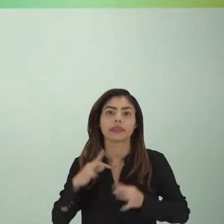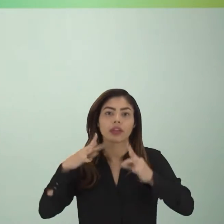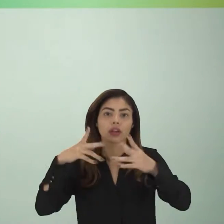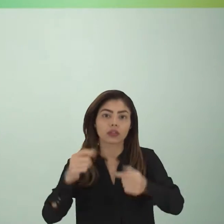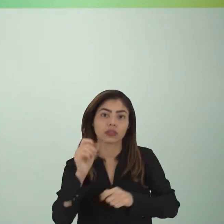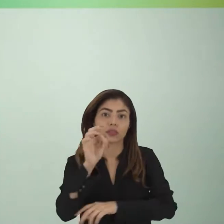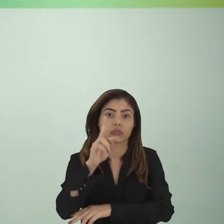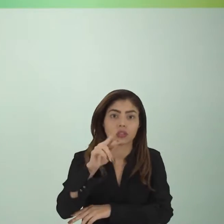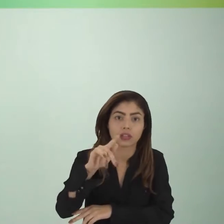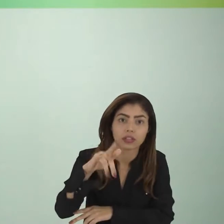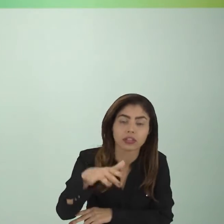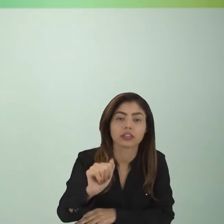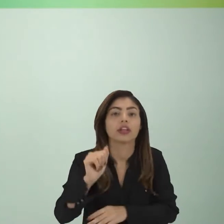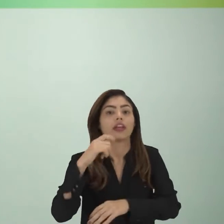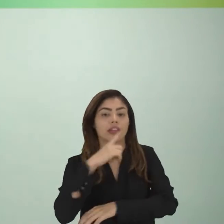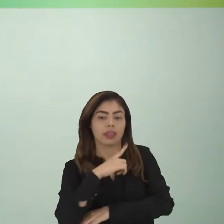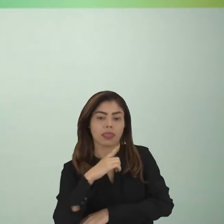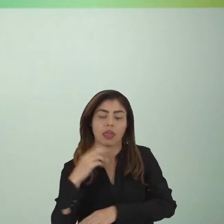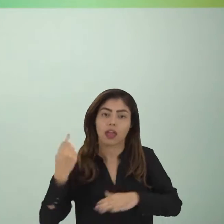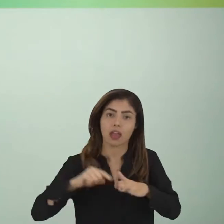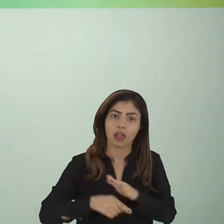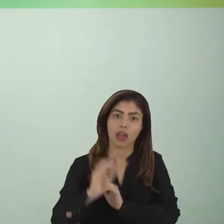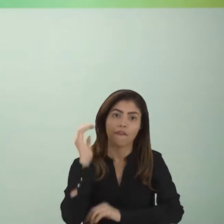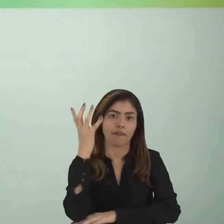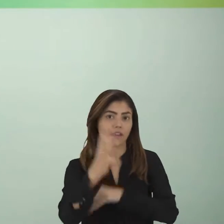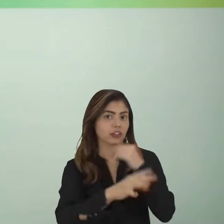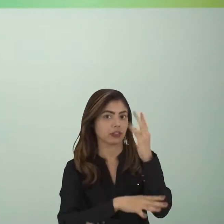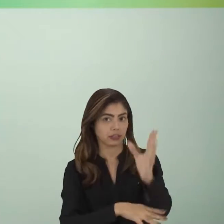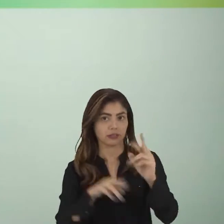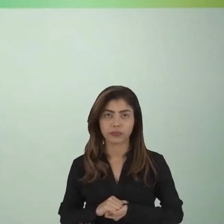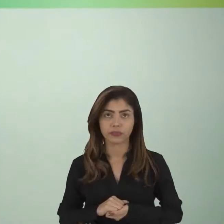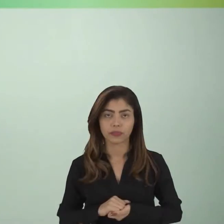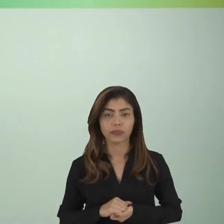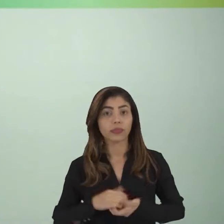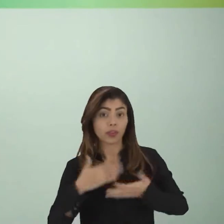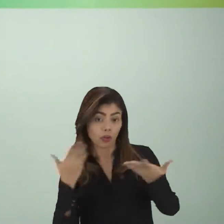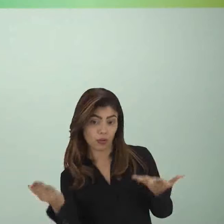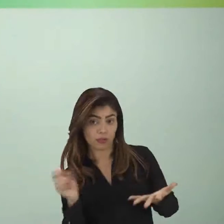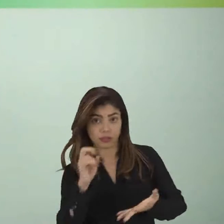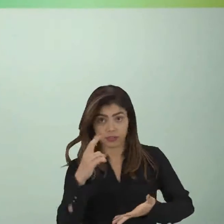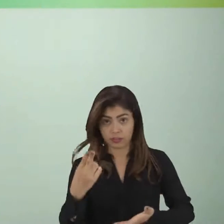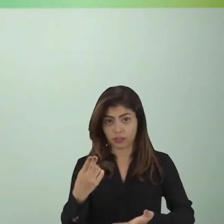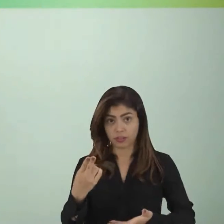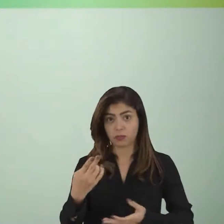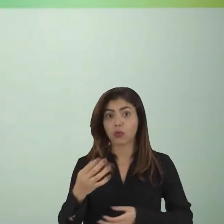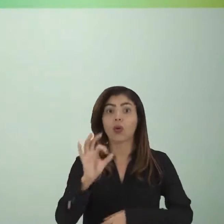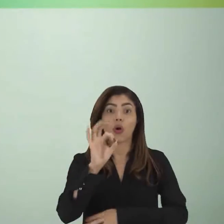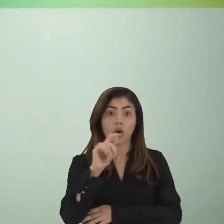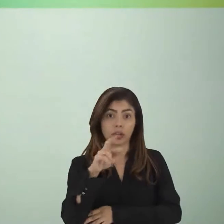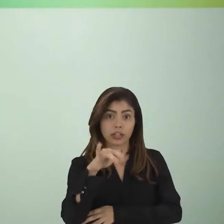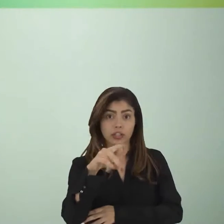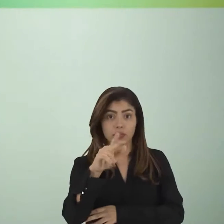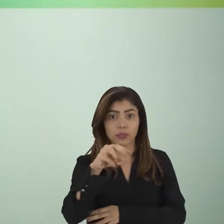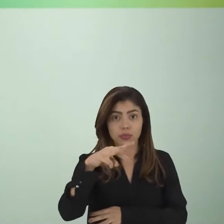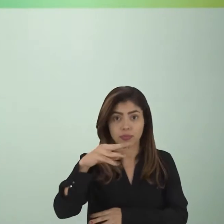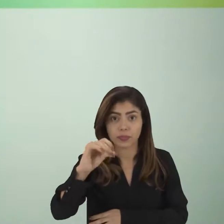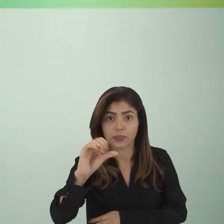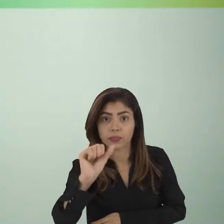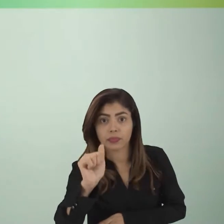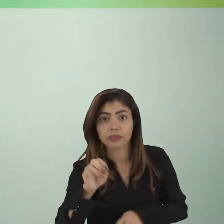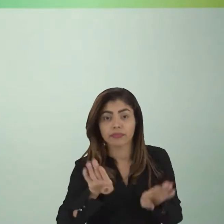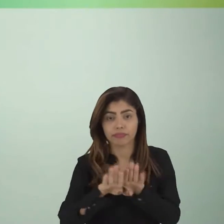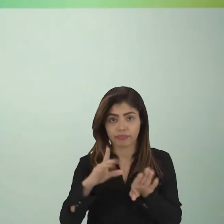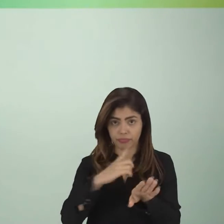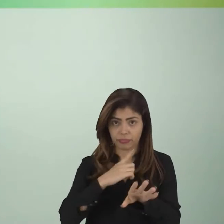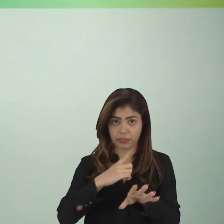os organismos que pertencem ao reino plant, ou reino dos vegetais, ou seja, os organismos eucariontes,